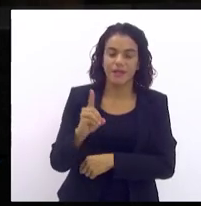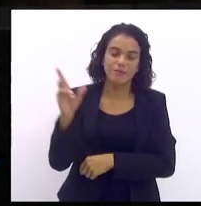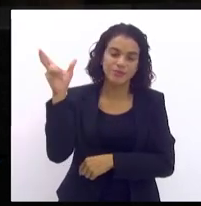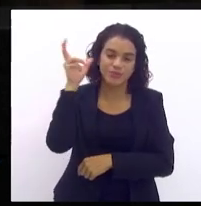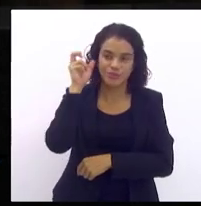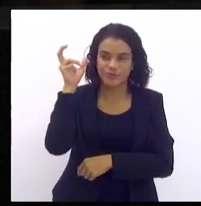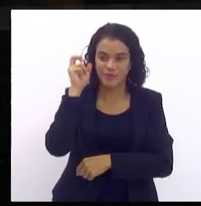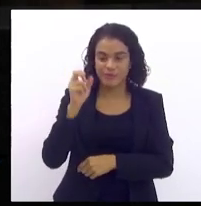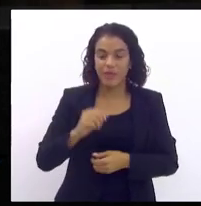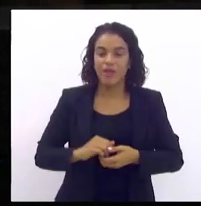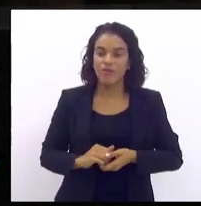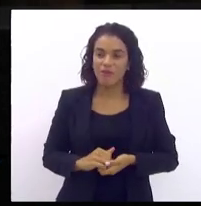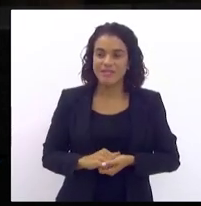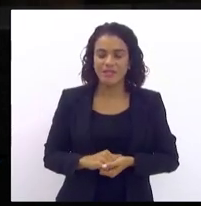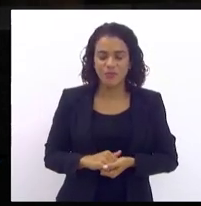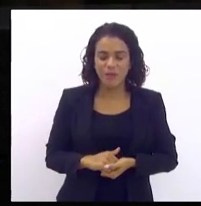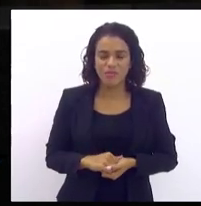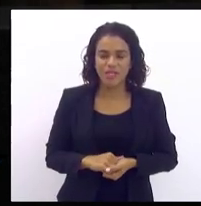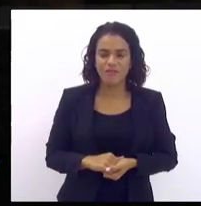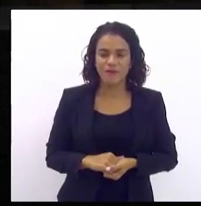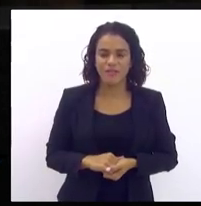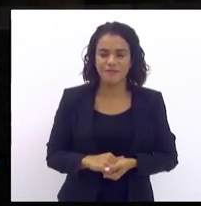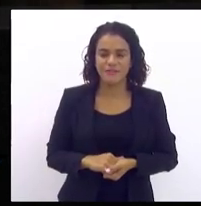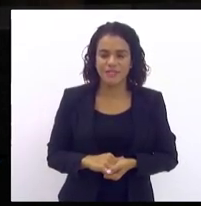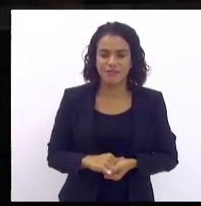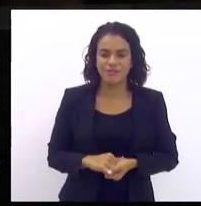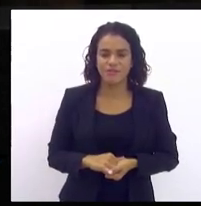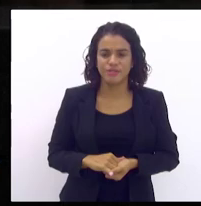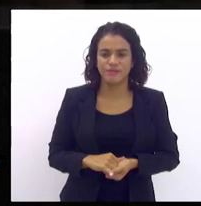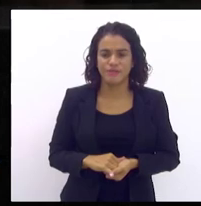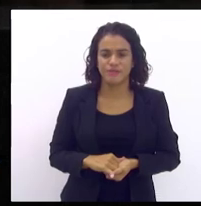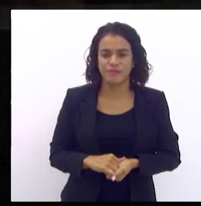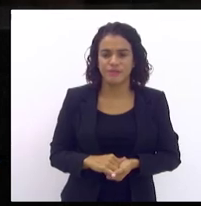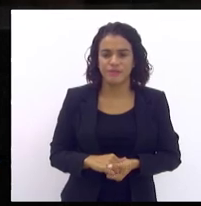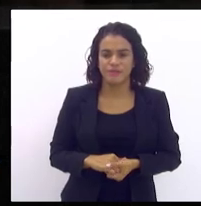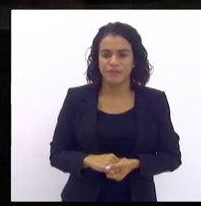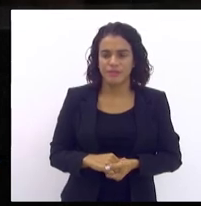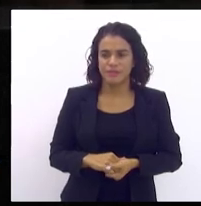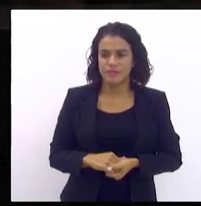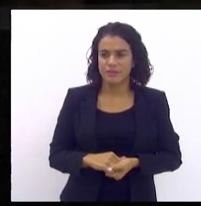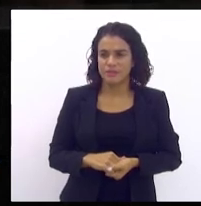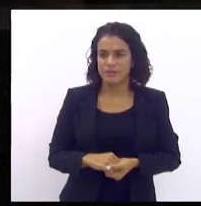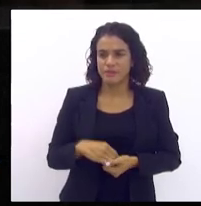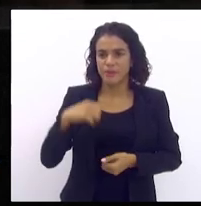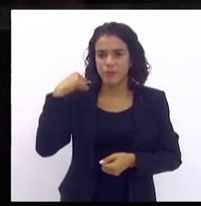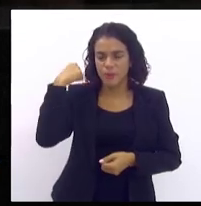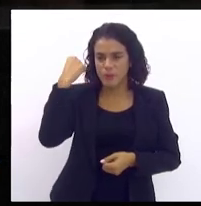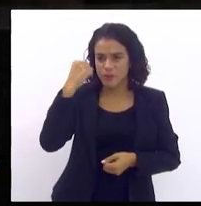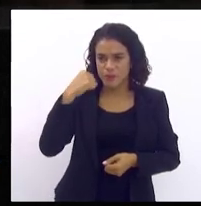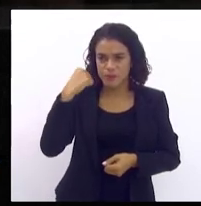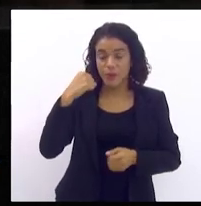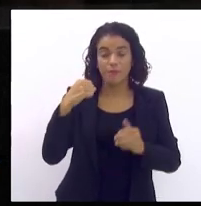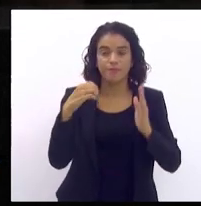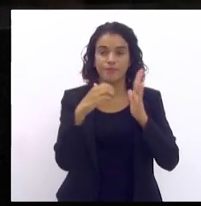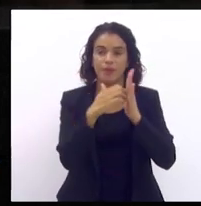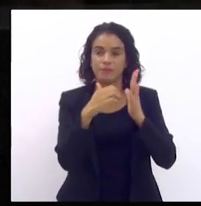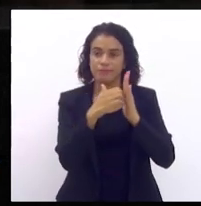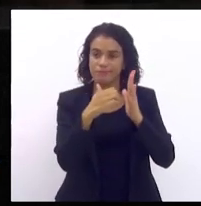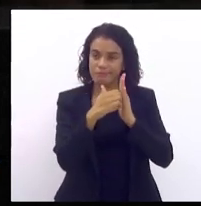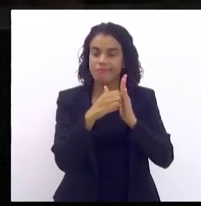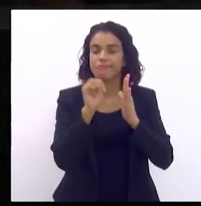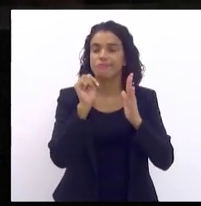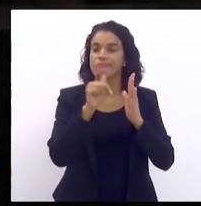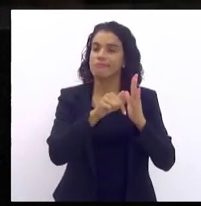auditiva. Senhora presidente, o Senado Federal, na